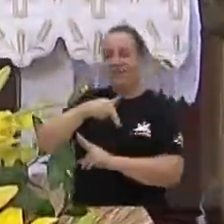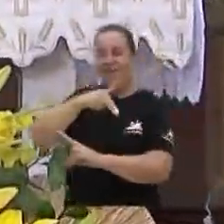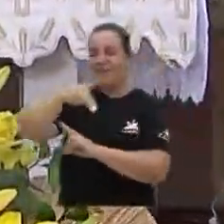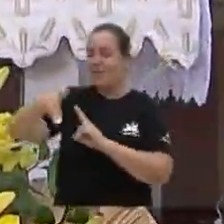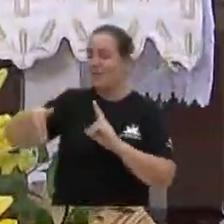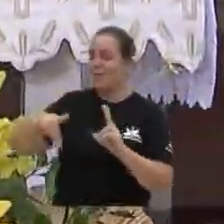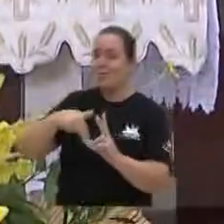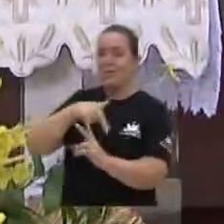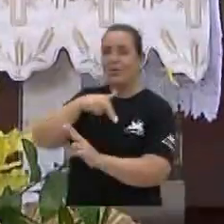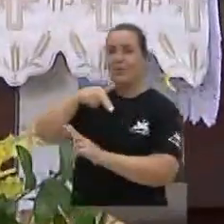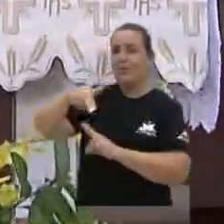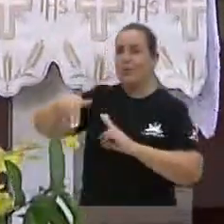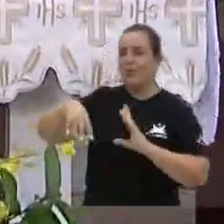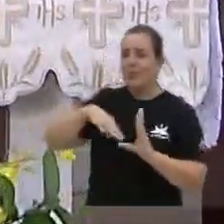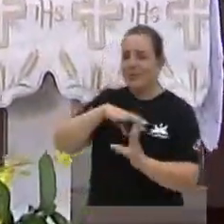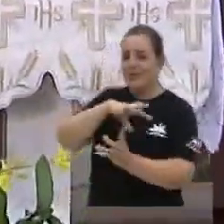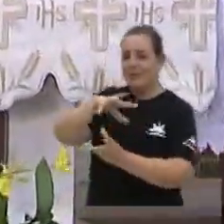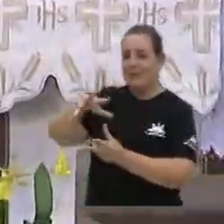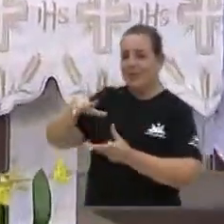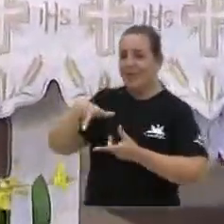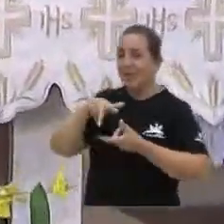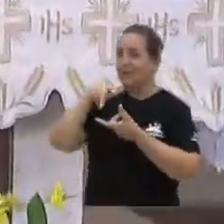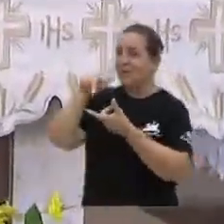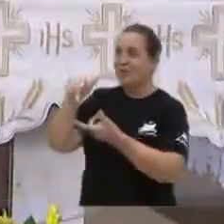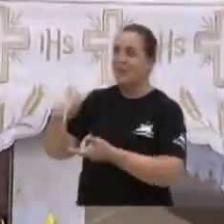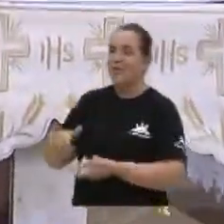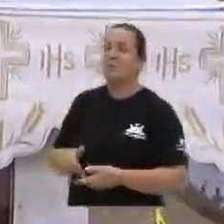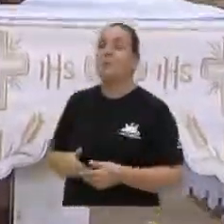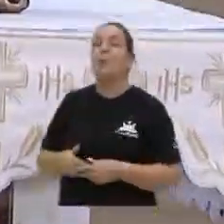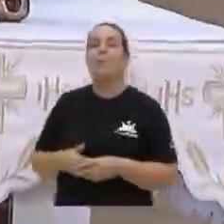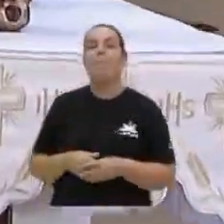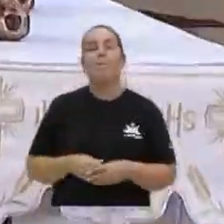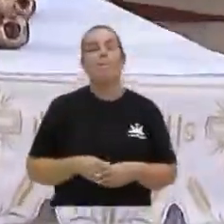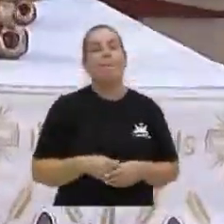Senhor Deus do universo,